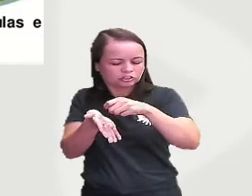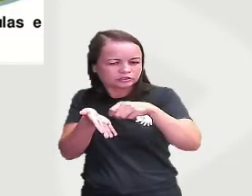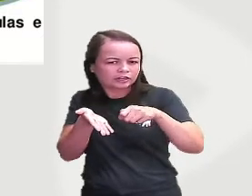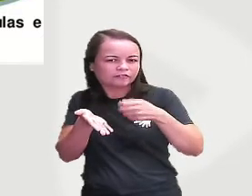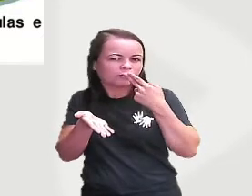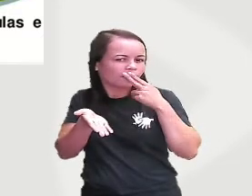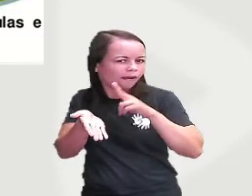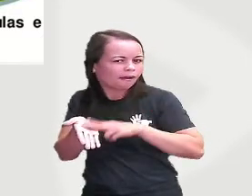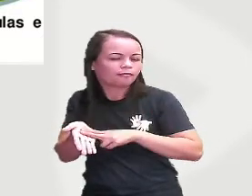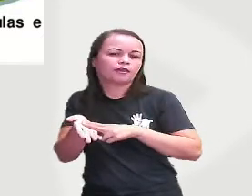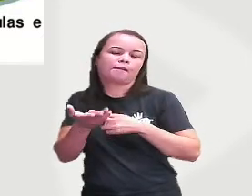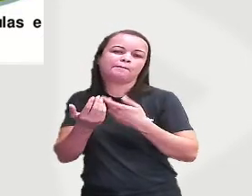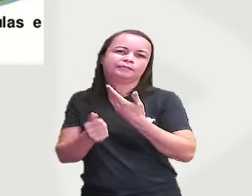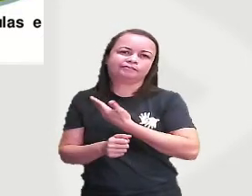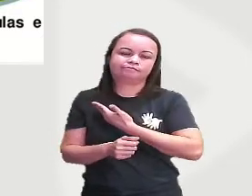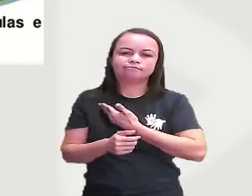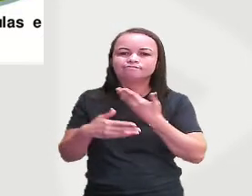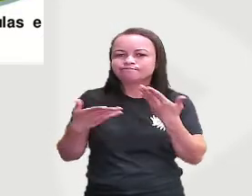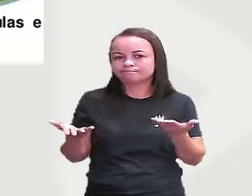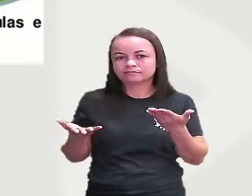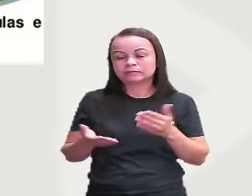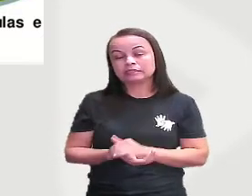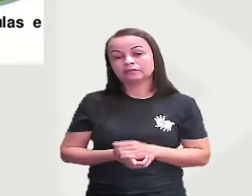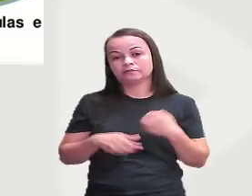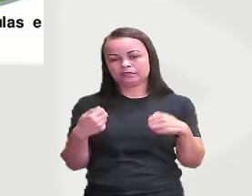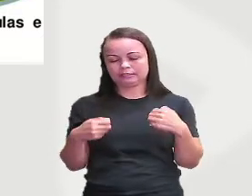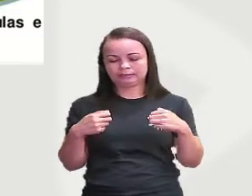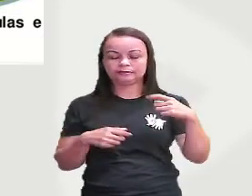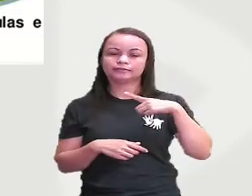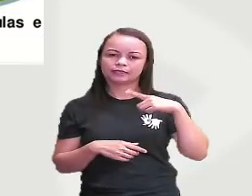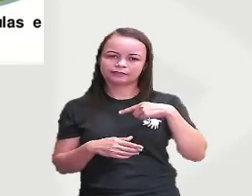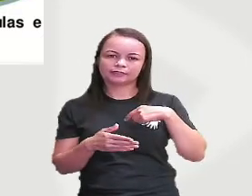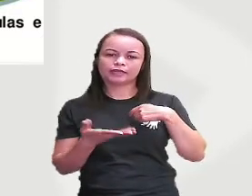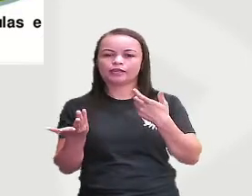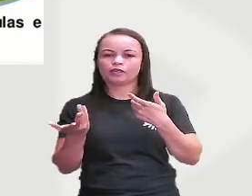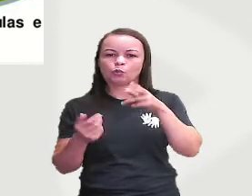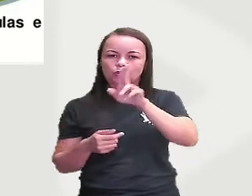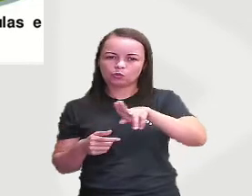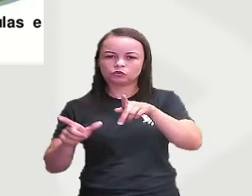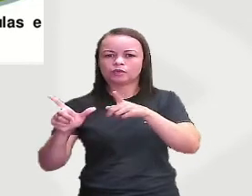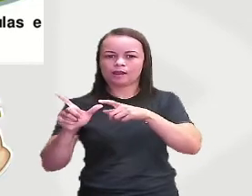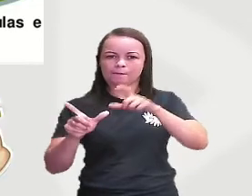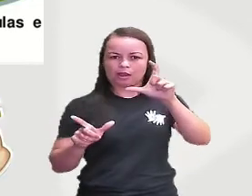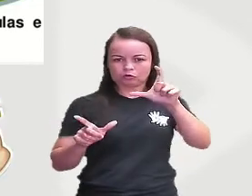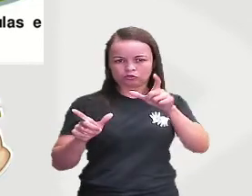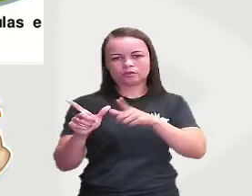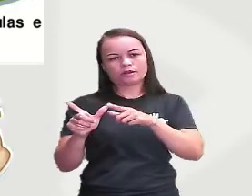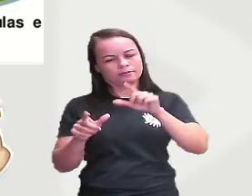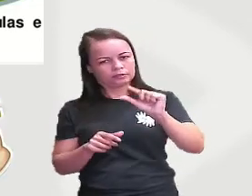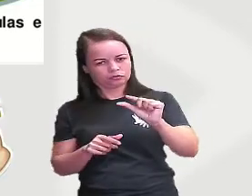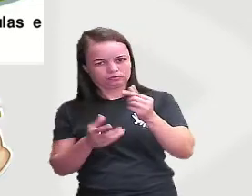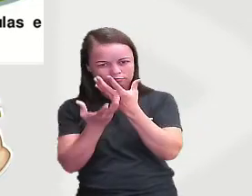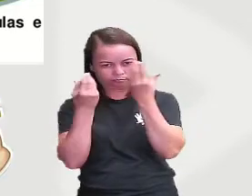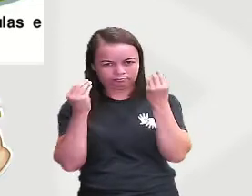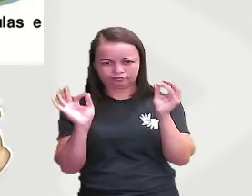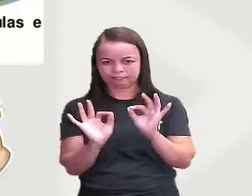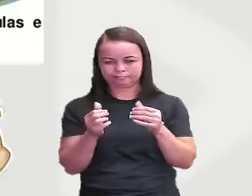para um amigo, né? Então, tem que ter aí o uso da letra maiúscula e minúscula, tá certo? Não esquece.